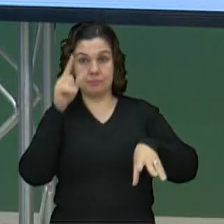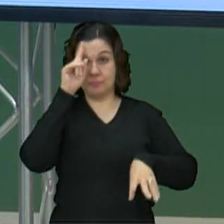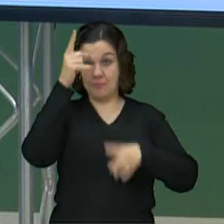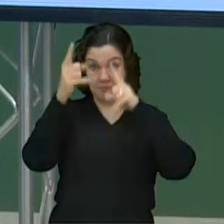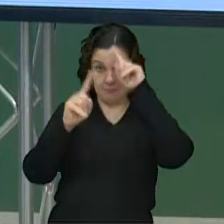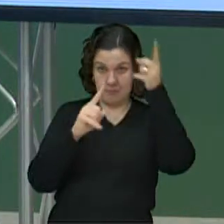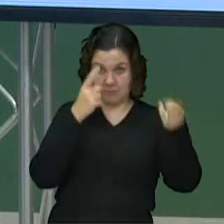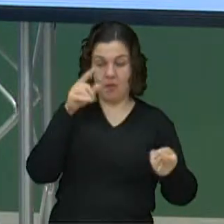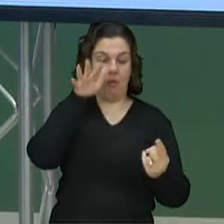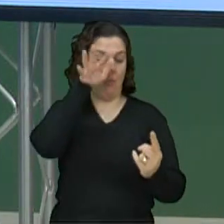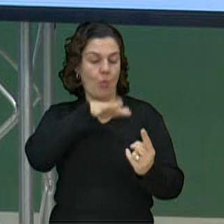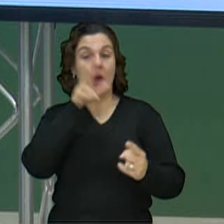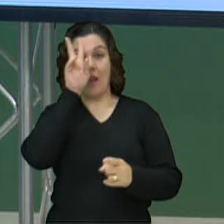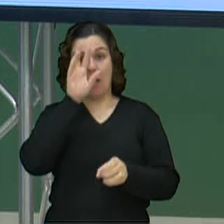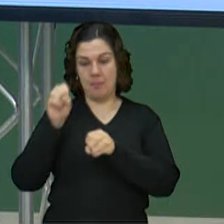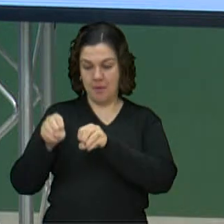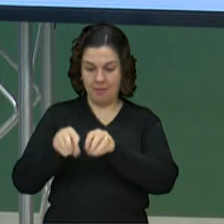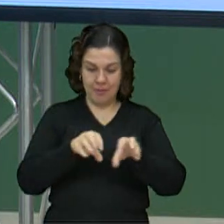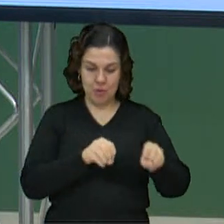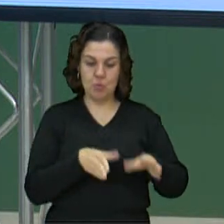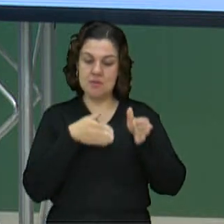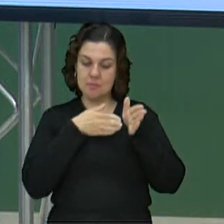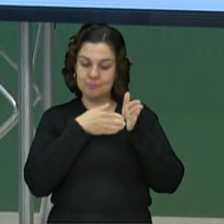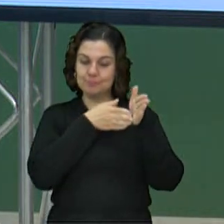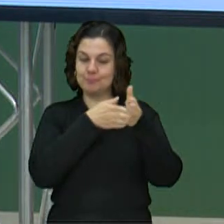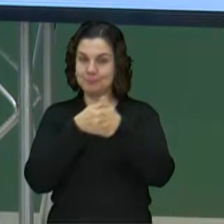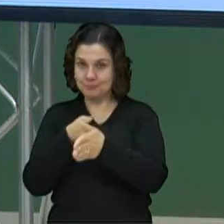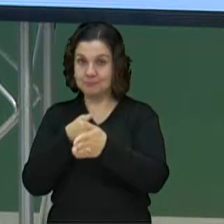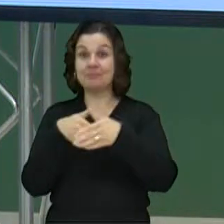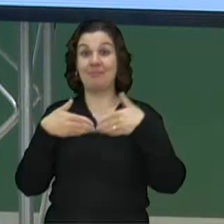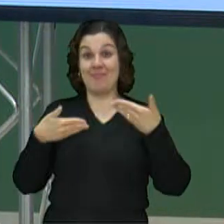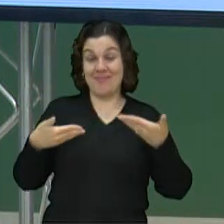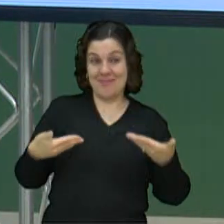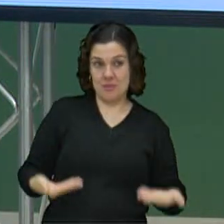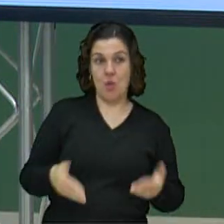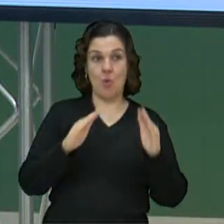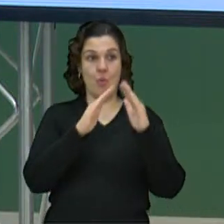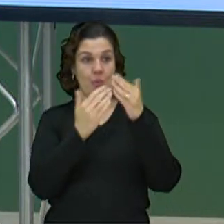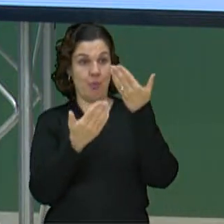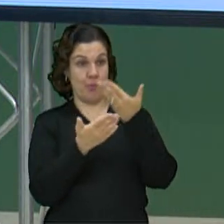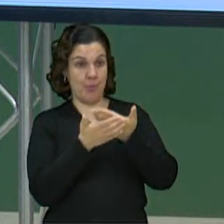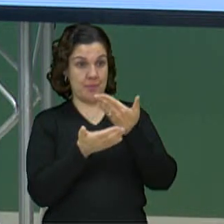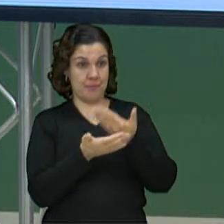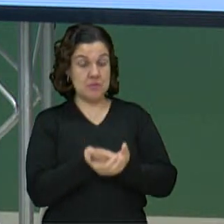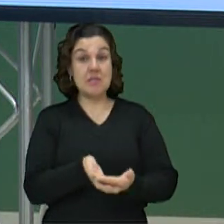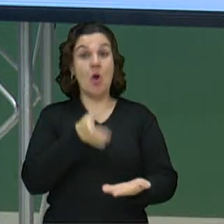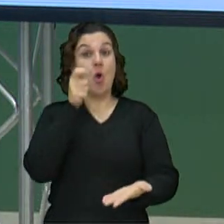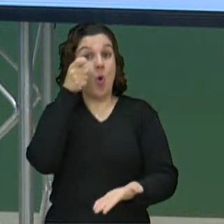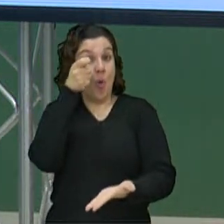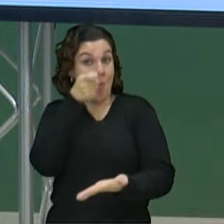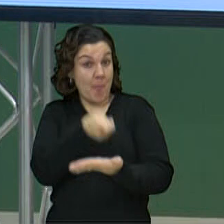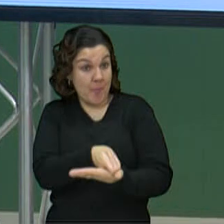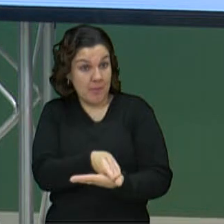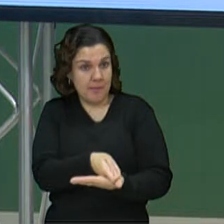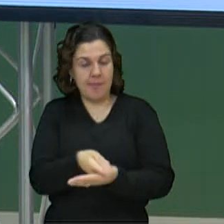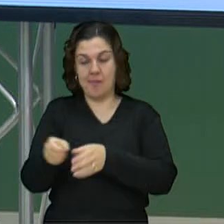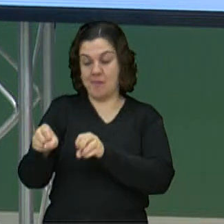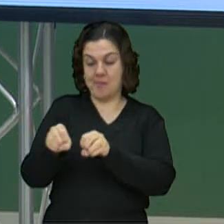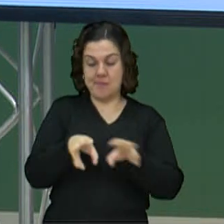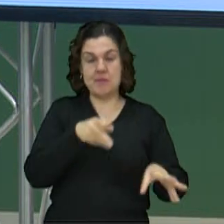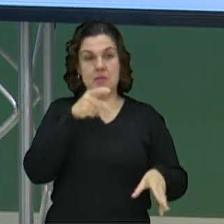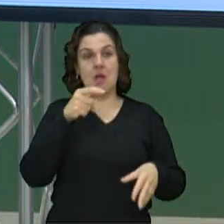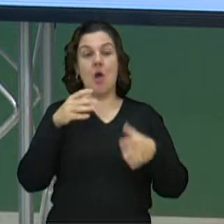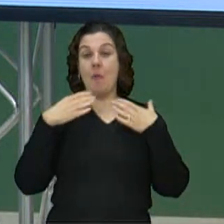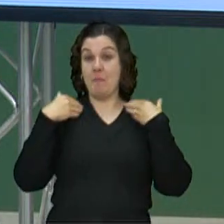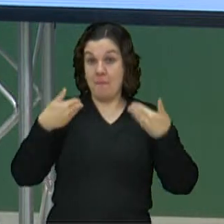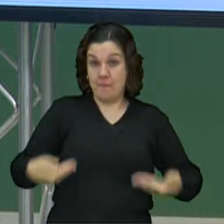ideias. Lembra-se, educação dirigida é uma das características. A escola tinha por função preparar